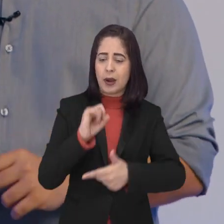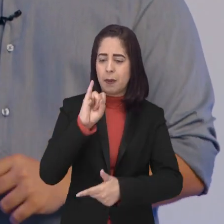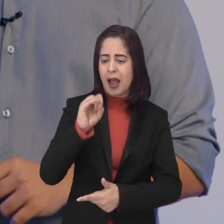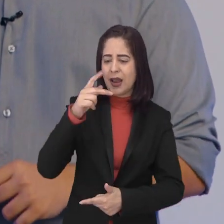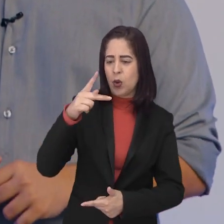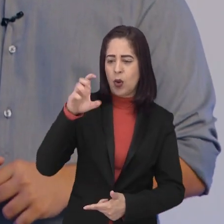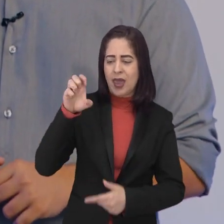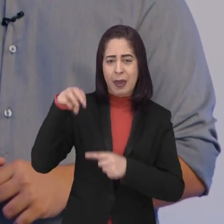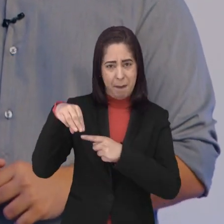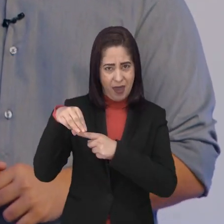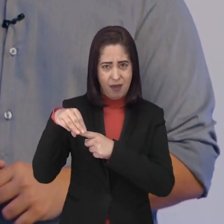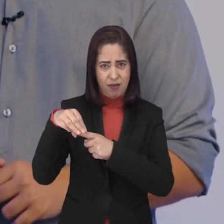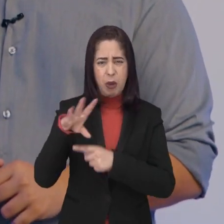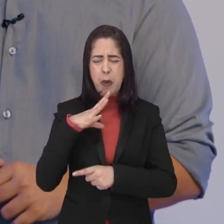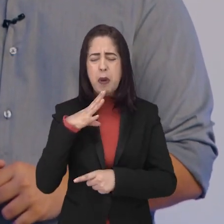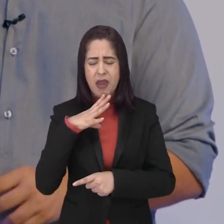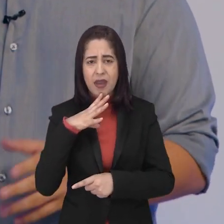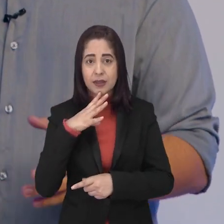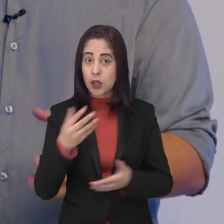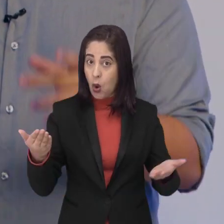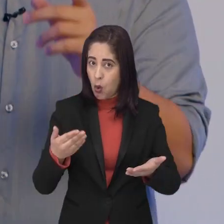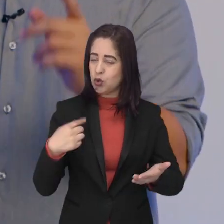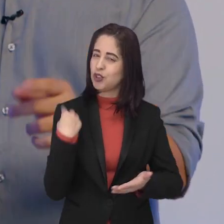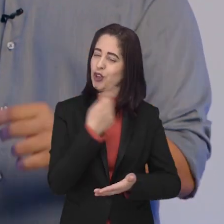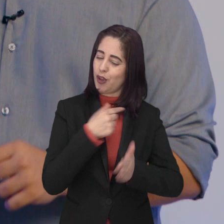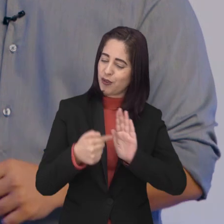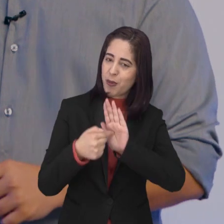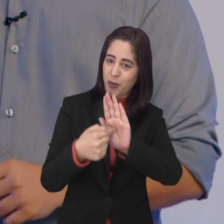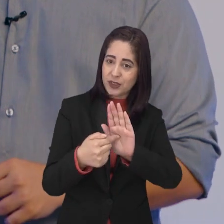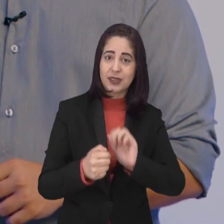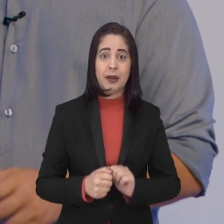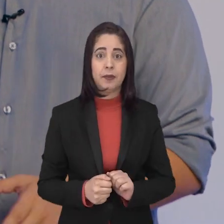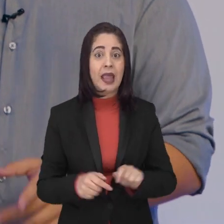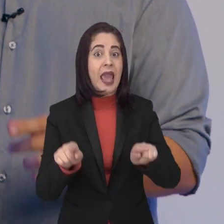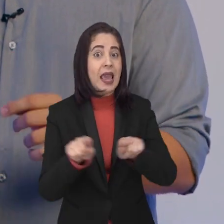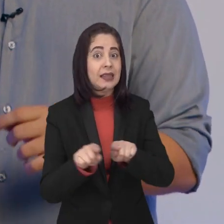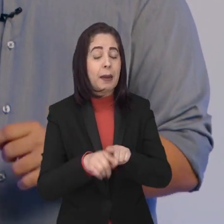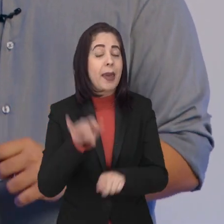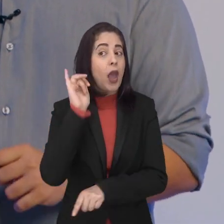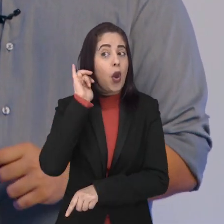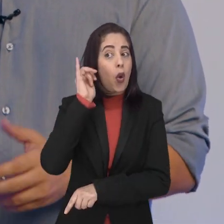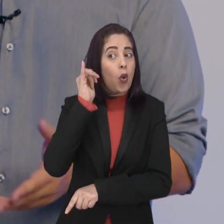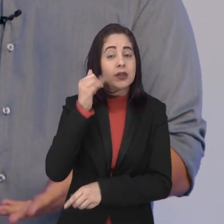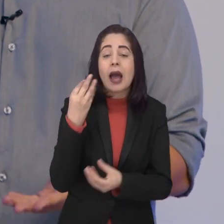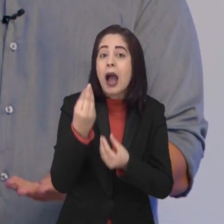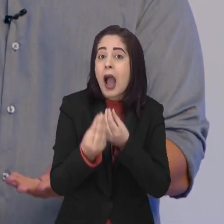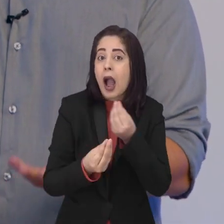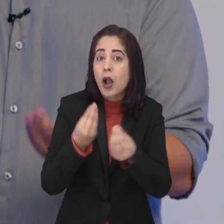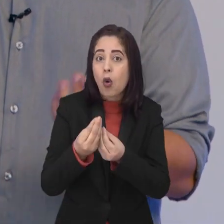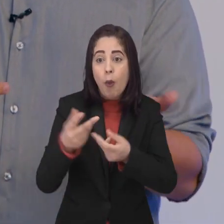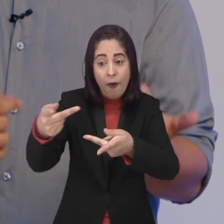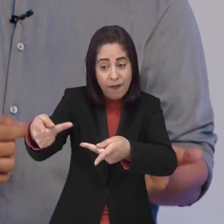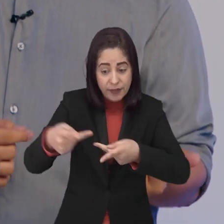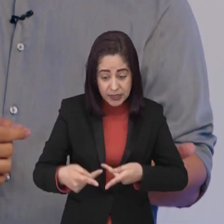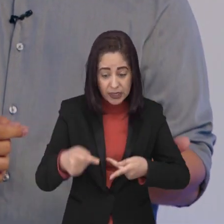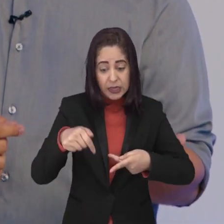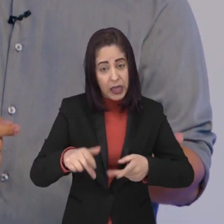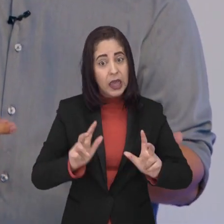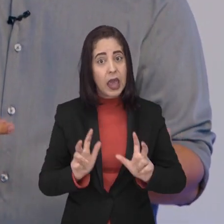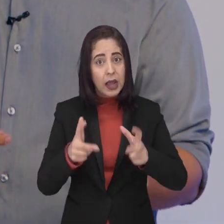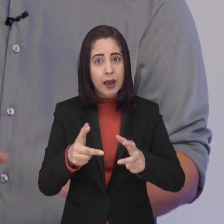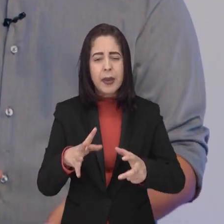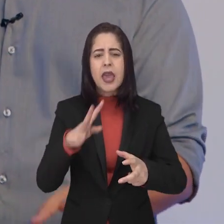de Pesos e Medidas do Estado de São Paulo? Hoje nós vamos te mostrar. Também vamos te contar como você pode visitar a